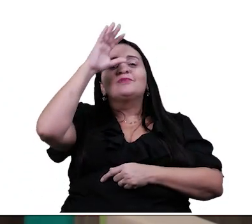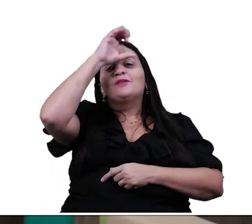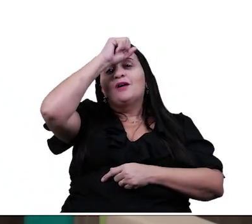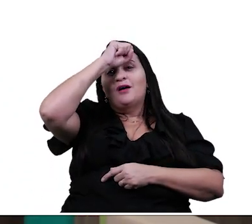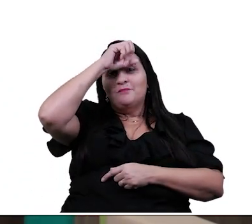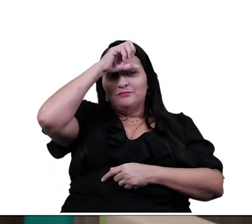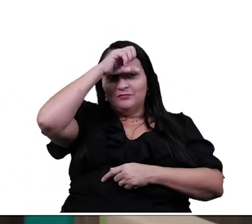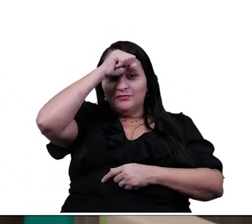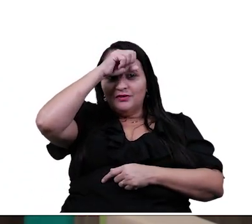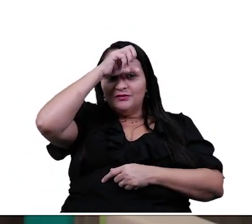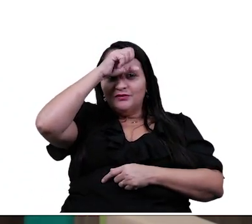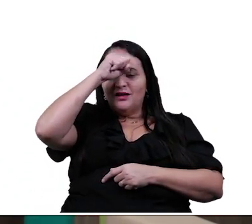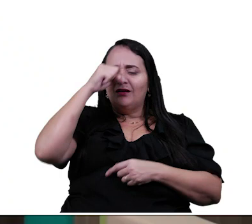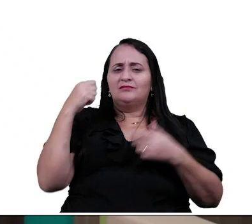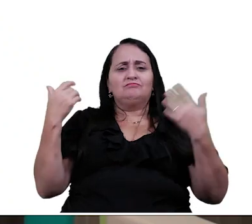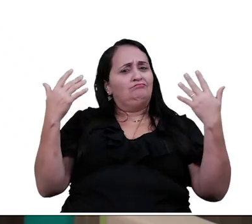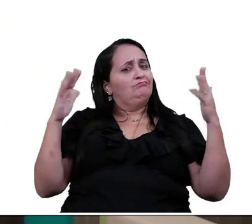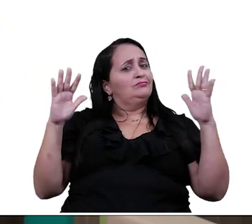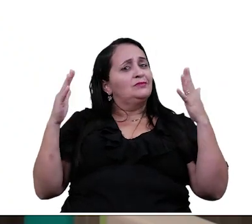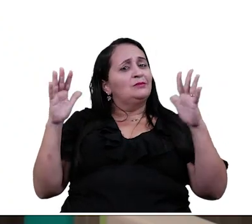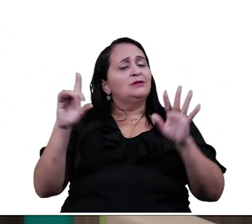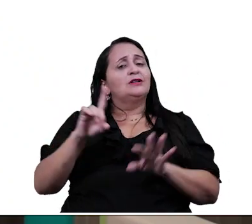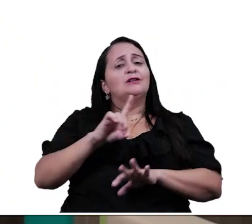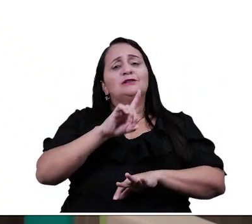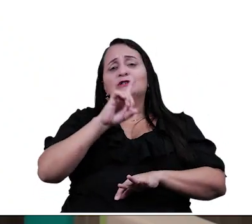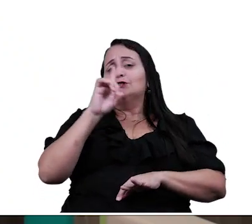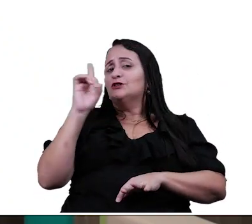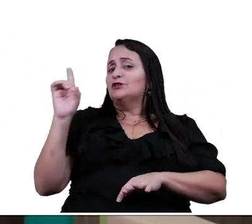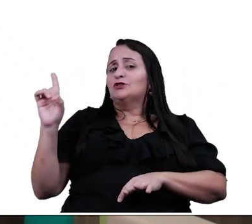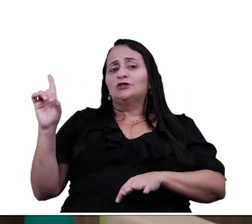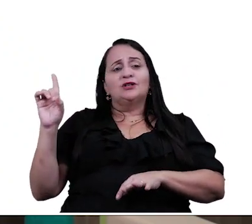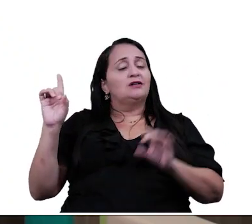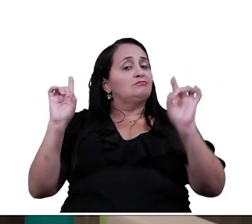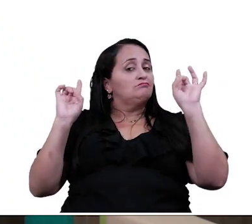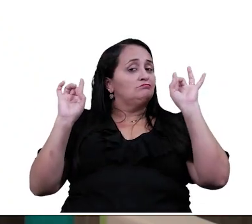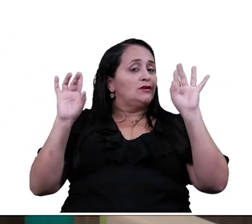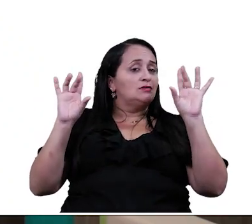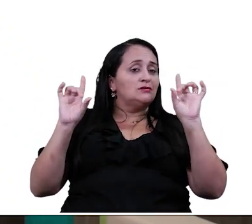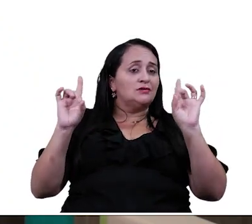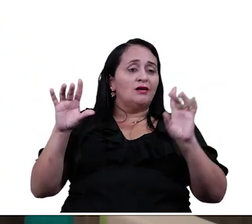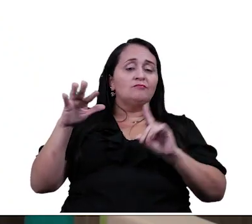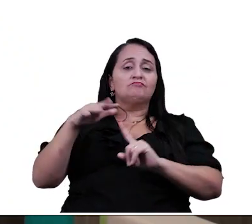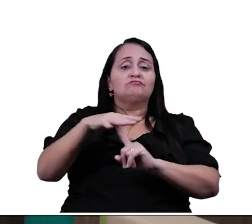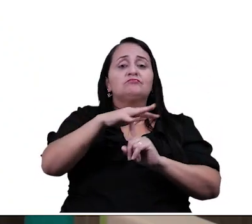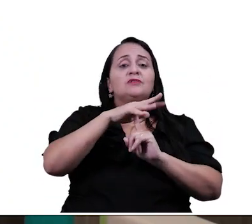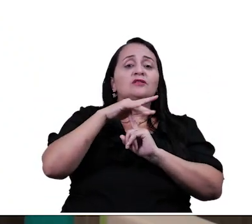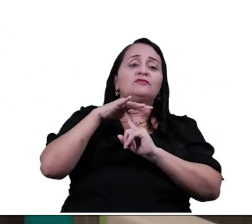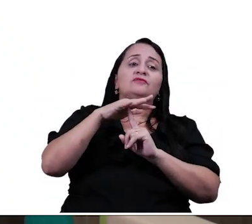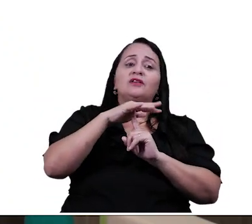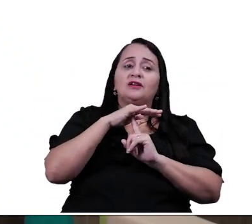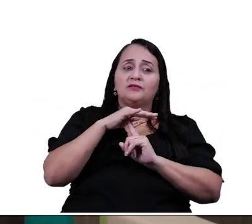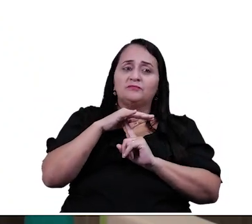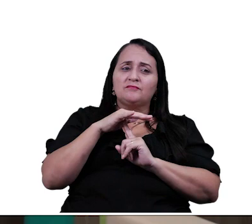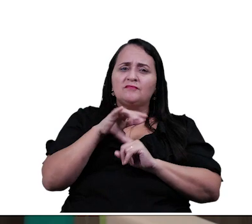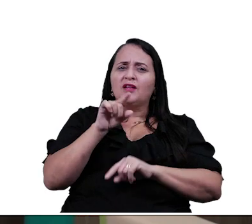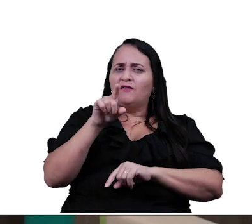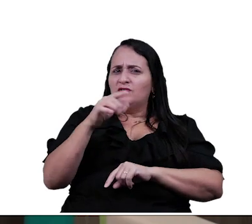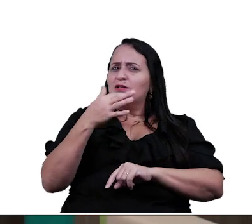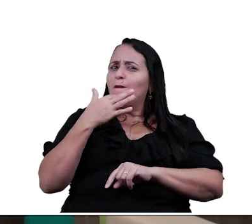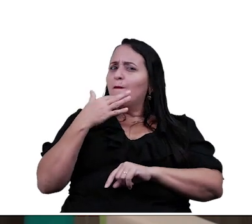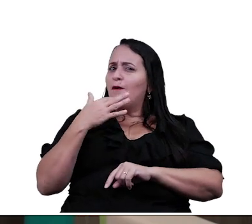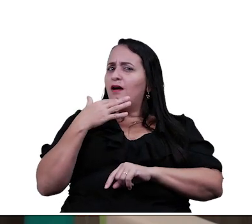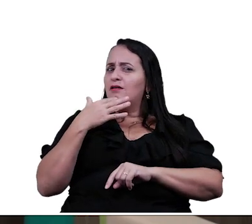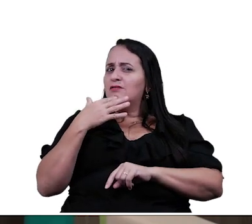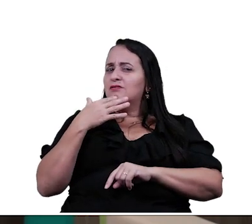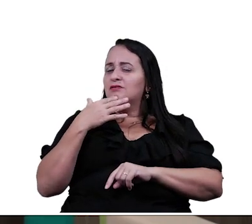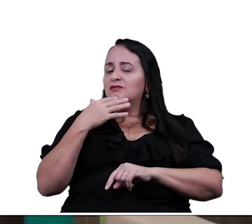do que mais justo do que homenagear o nosso dia tão maravilhoso na feira com esse poema. Mas você